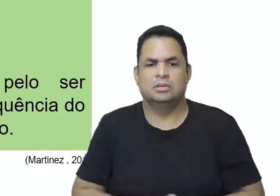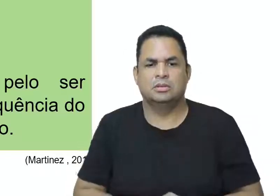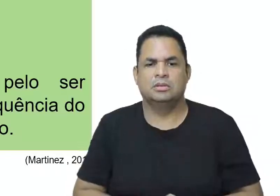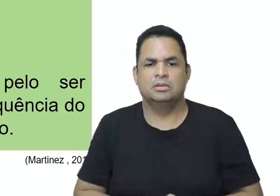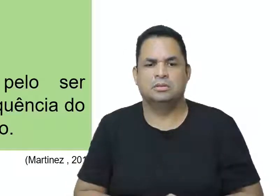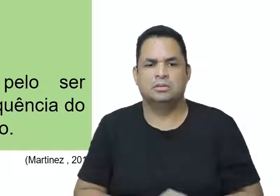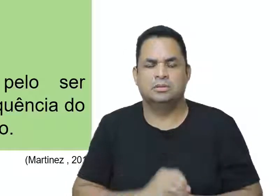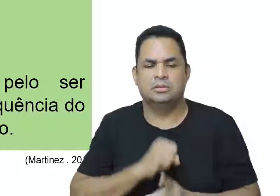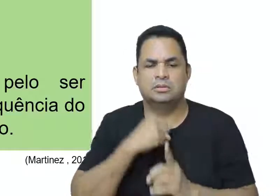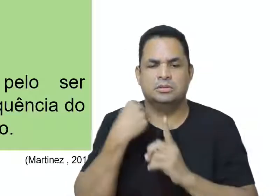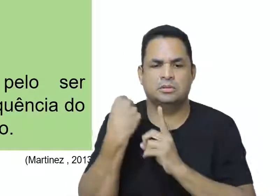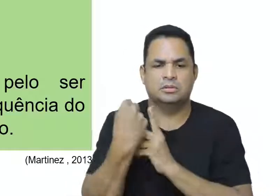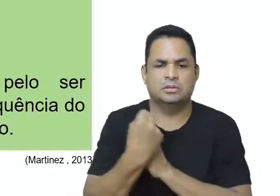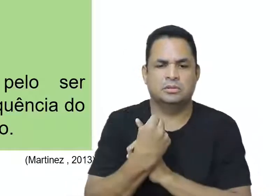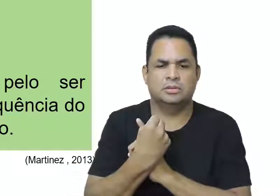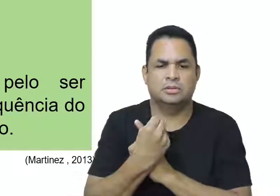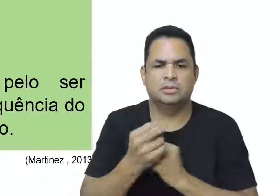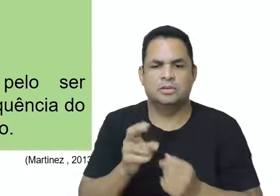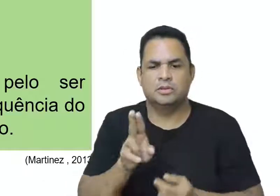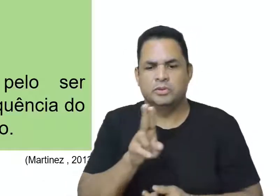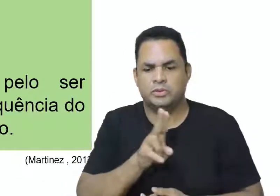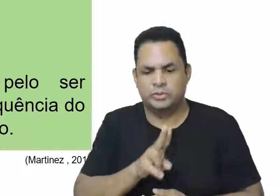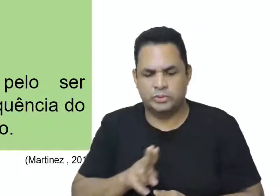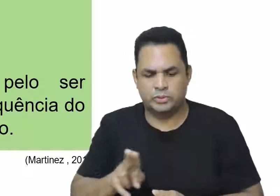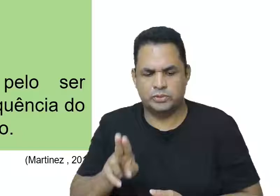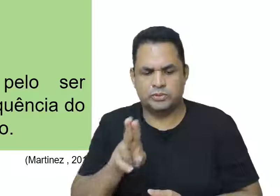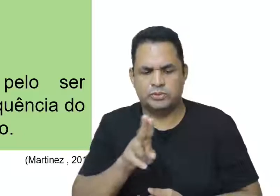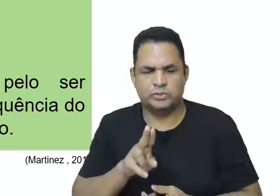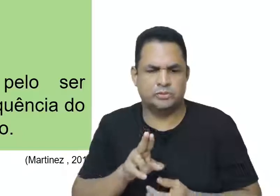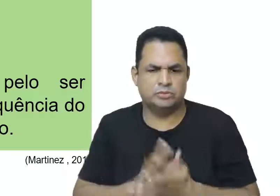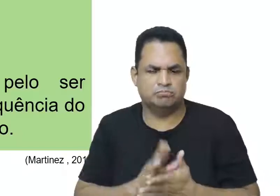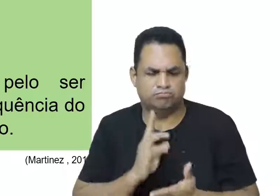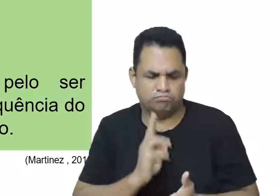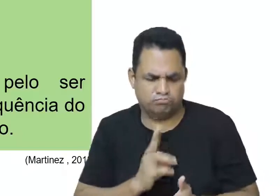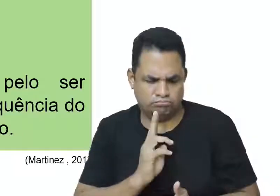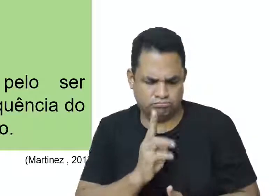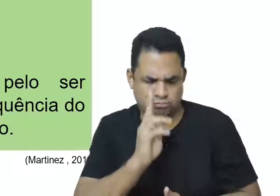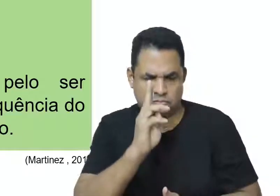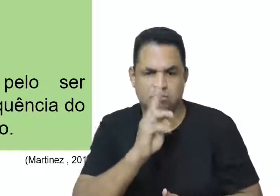com uma sociedade altamente consumista,